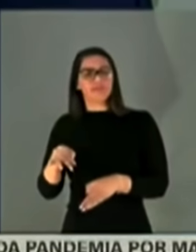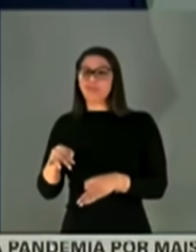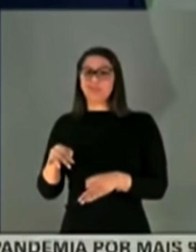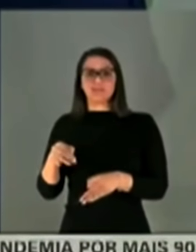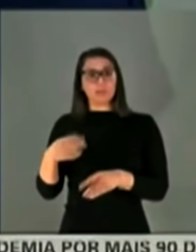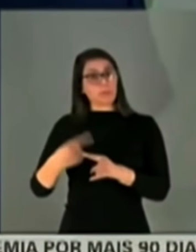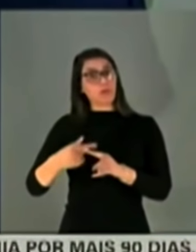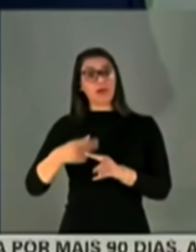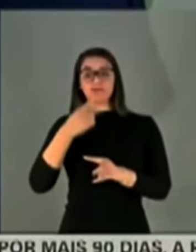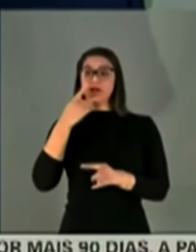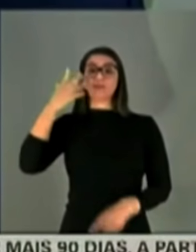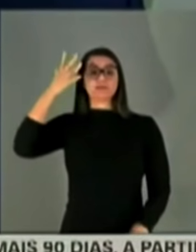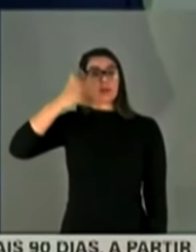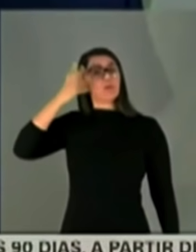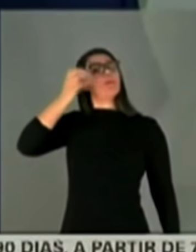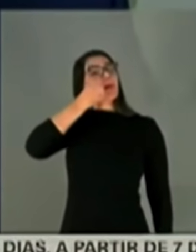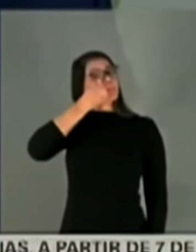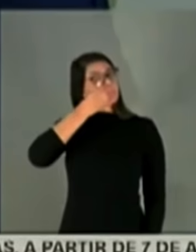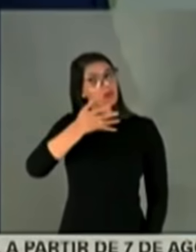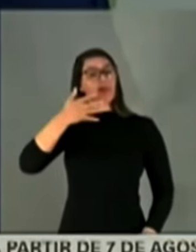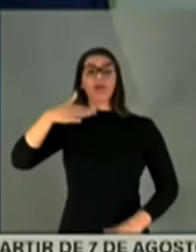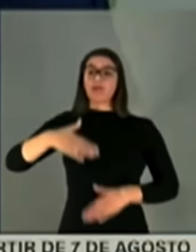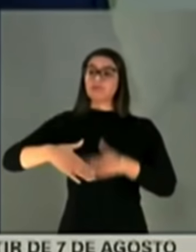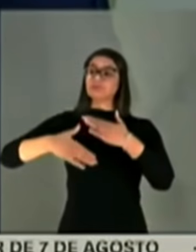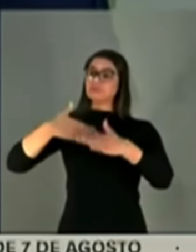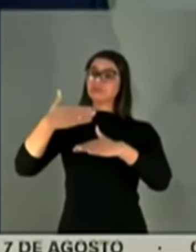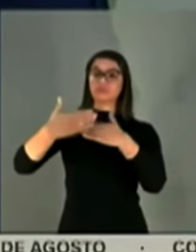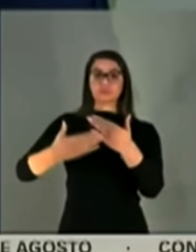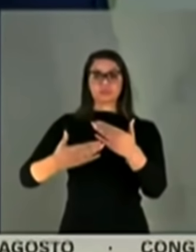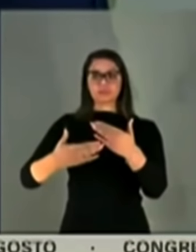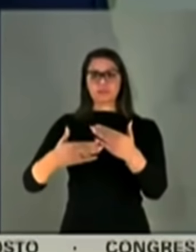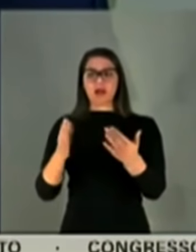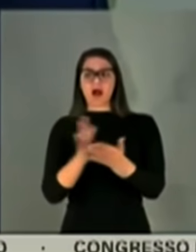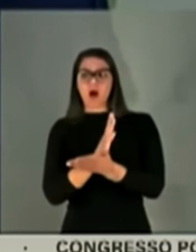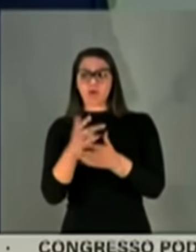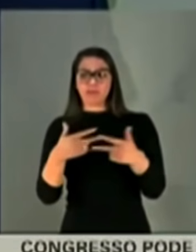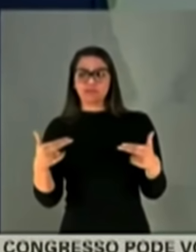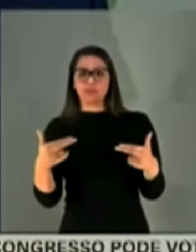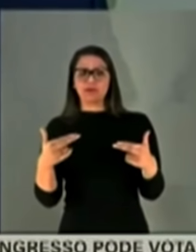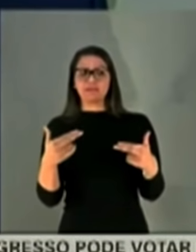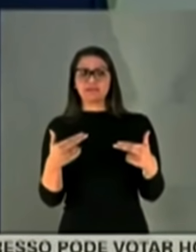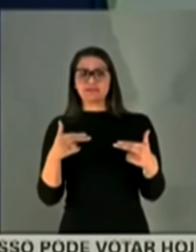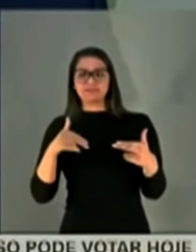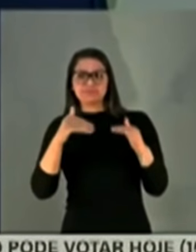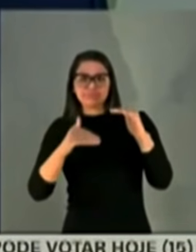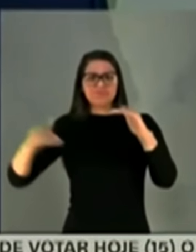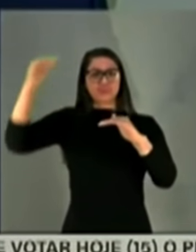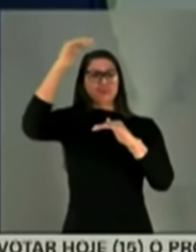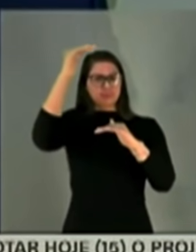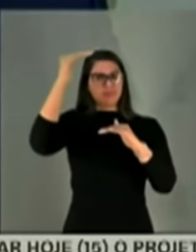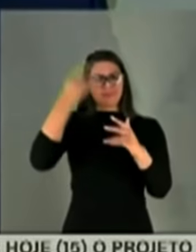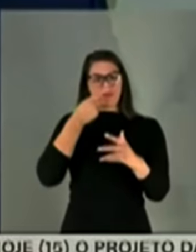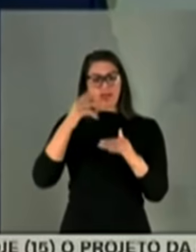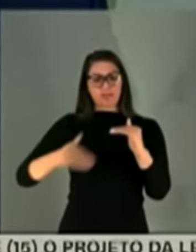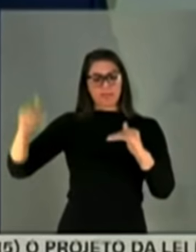muito bem no depoimento dele. Logicamente, os exageros, sempre como ele a gente já